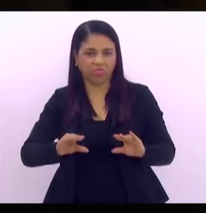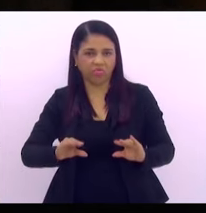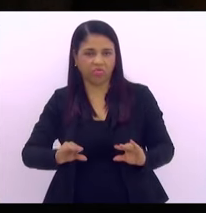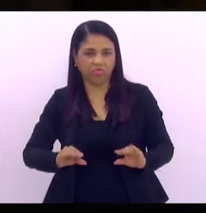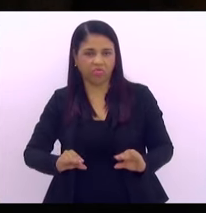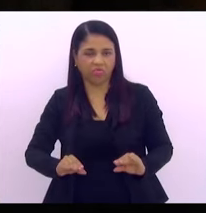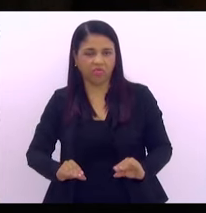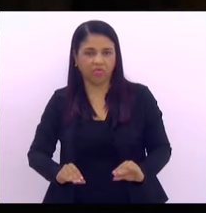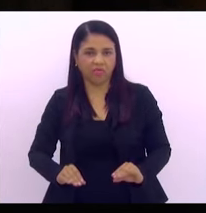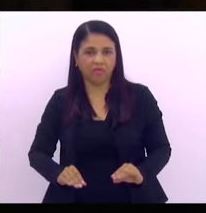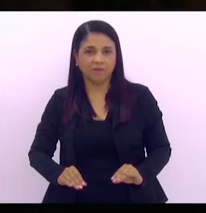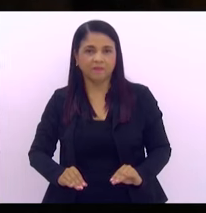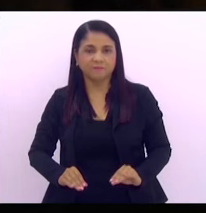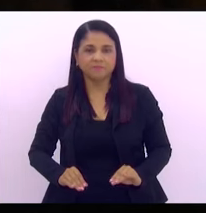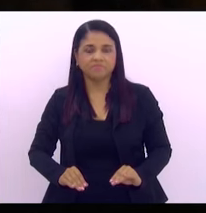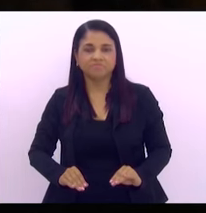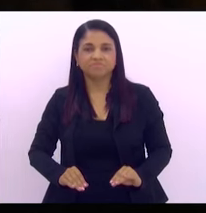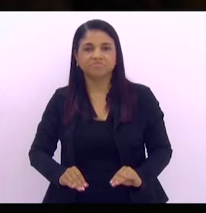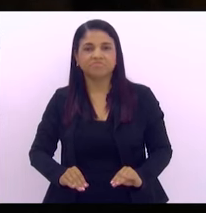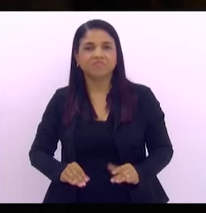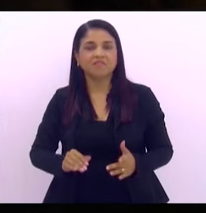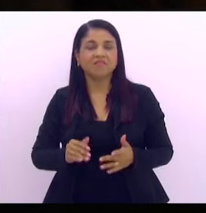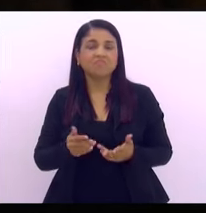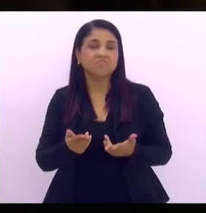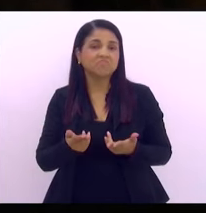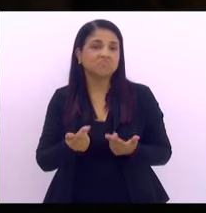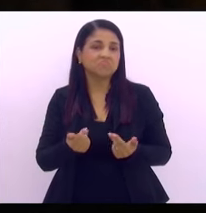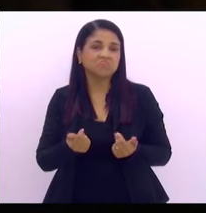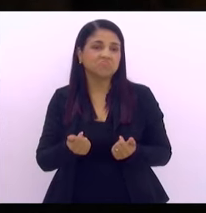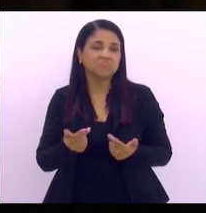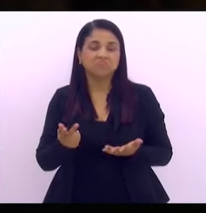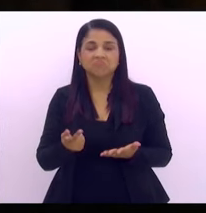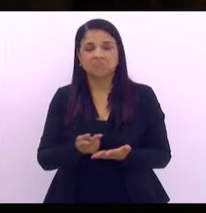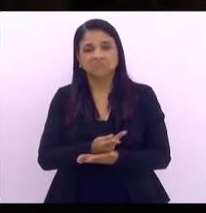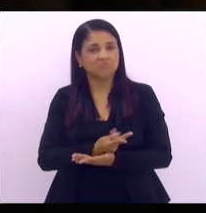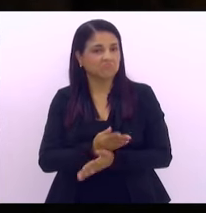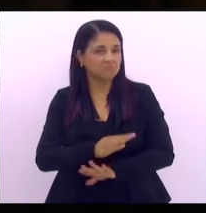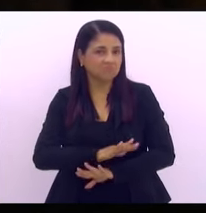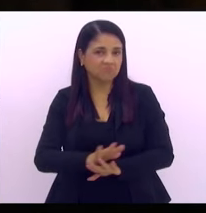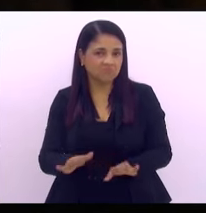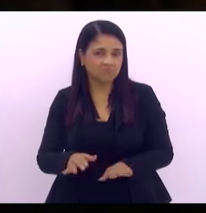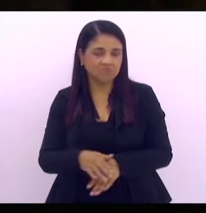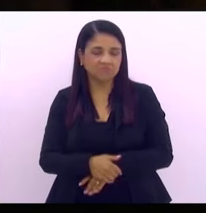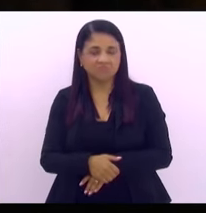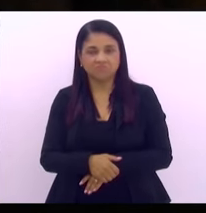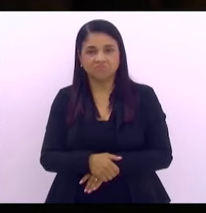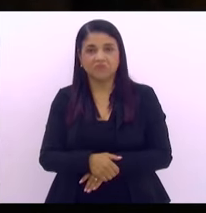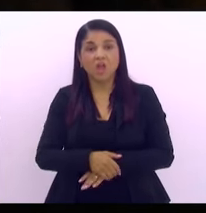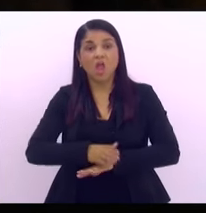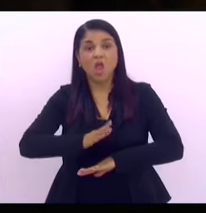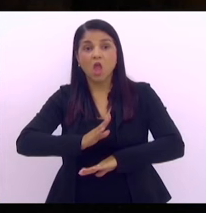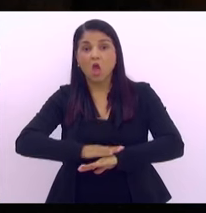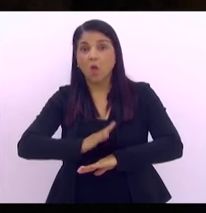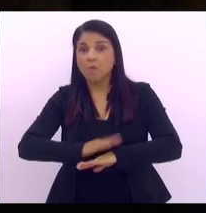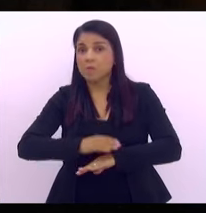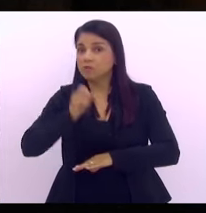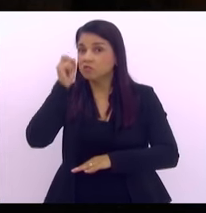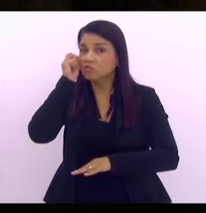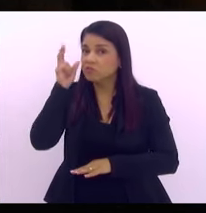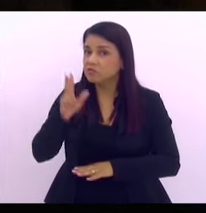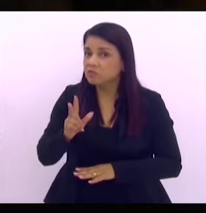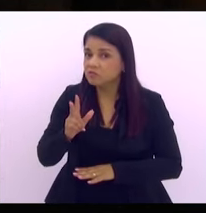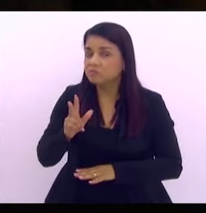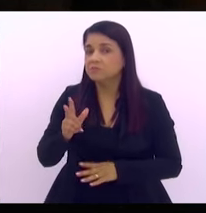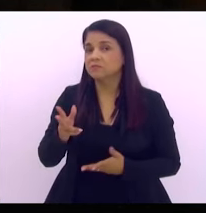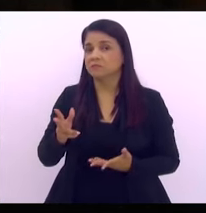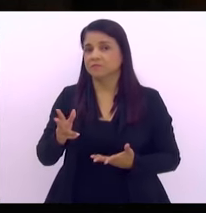arrefece e nada também acontece. É hora de se despertar.